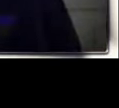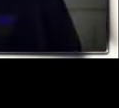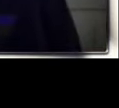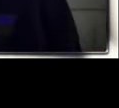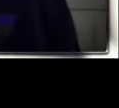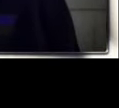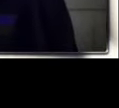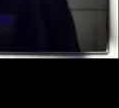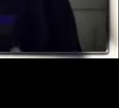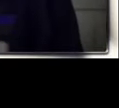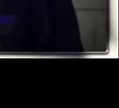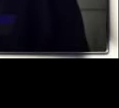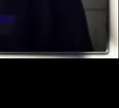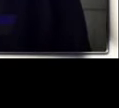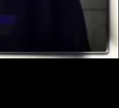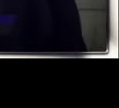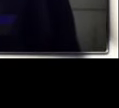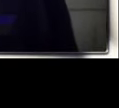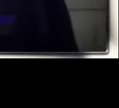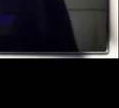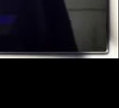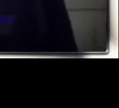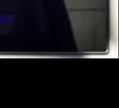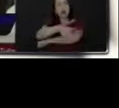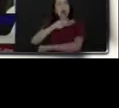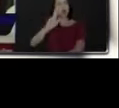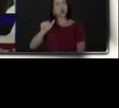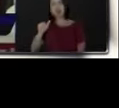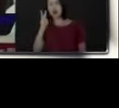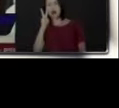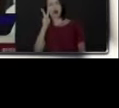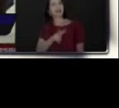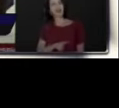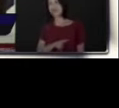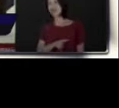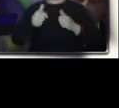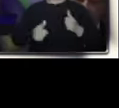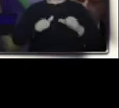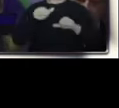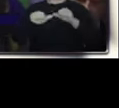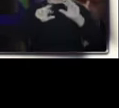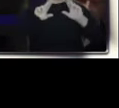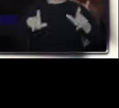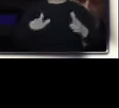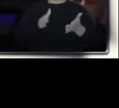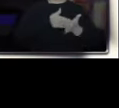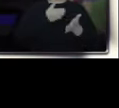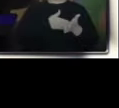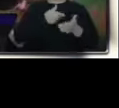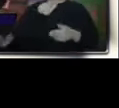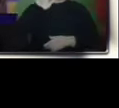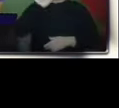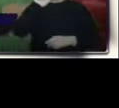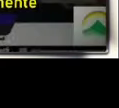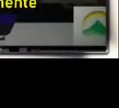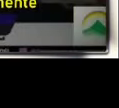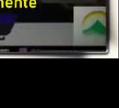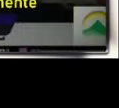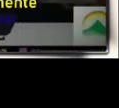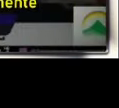Sabe assim, não é uma coisa boa. Esse homem nunca chorou, nunca soltou uma lágrima.